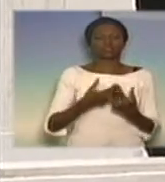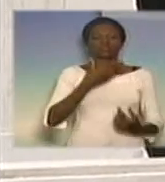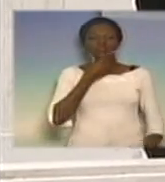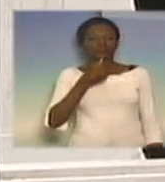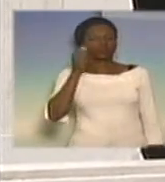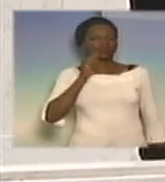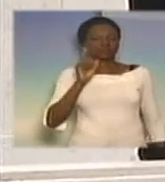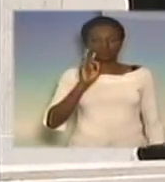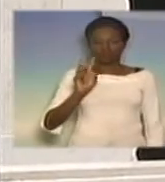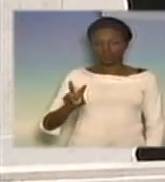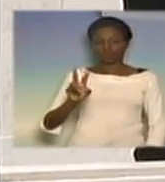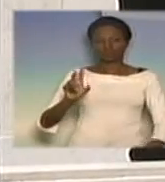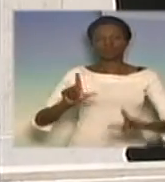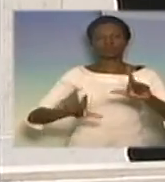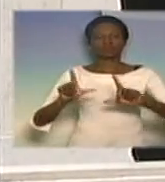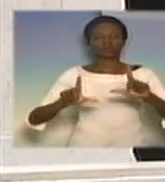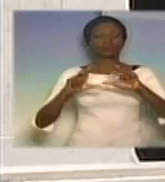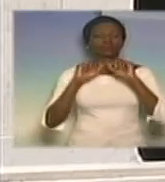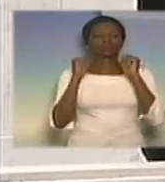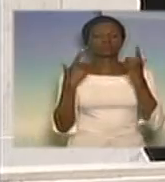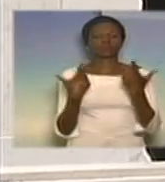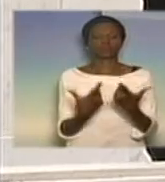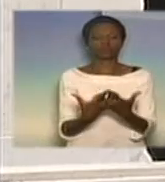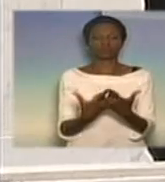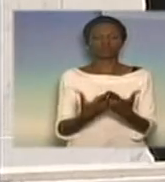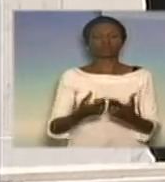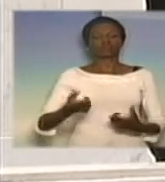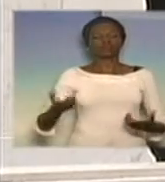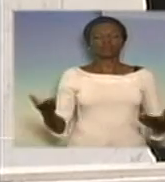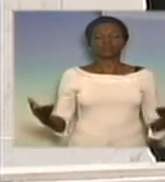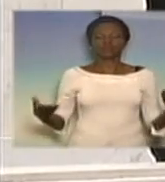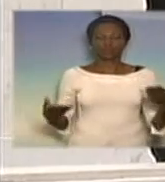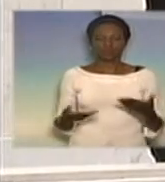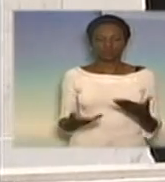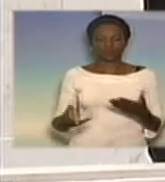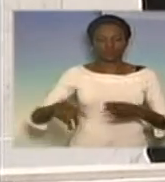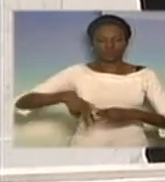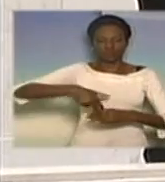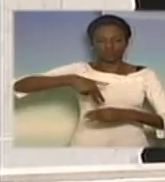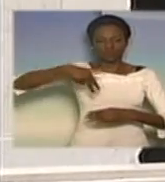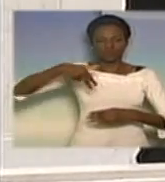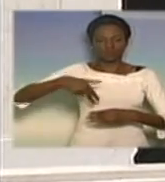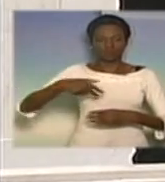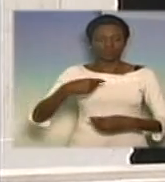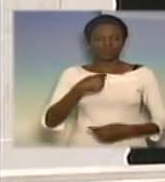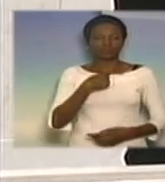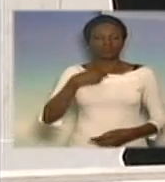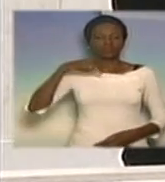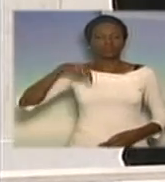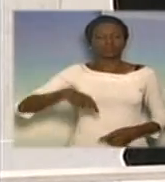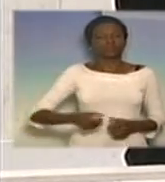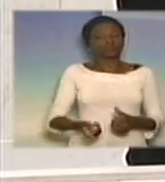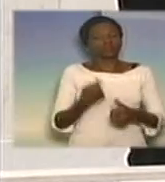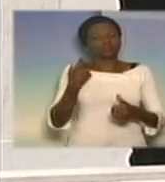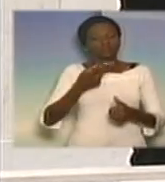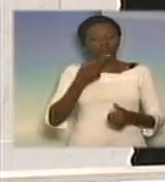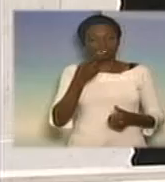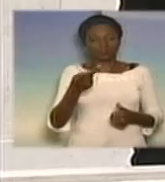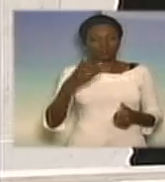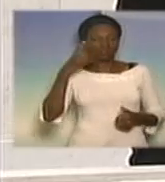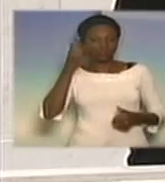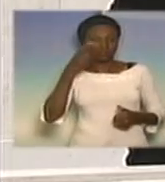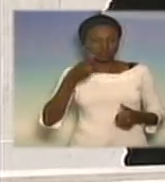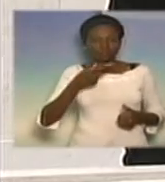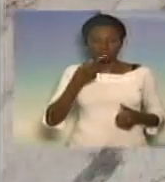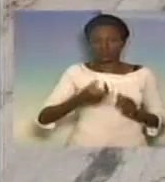assistem pela TV Assembleia, hoje eu vim a essa tribuna, em primeiro lugar, queria dizer que o deputado que me antecedeu, o Ramalho